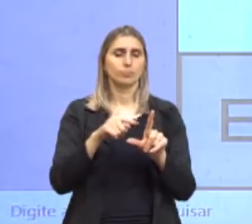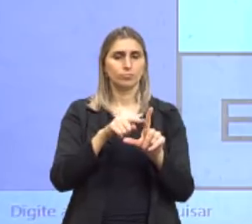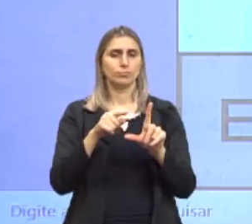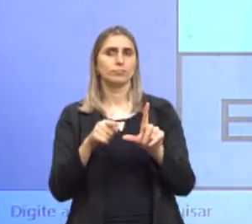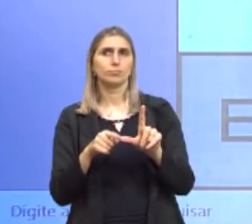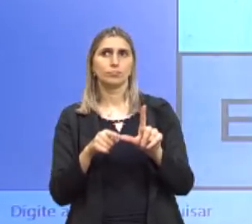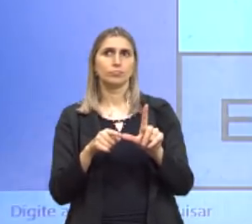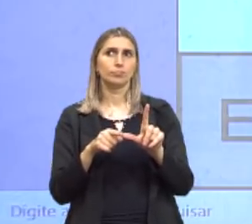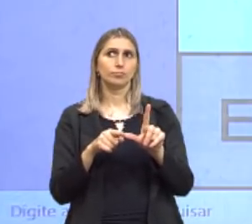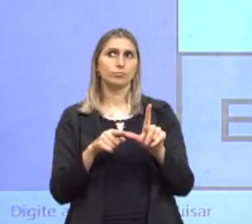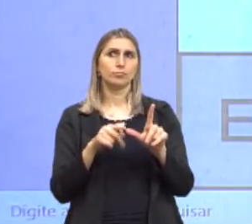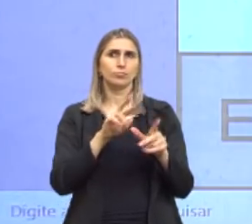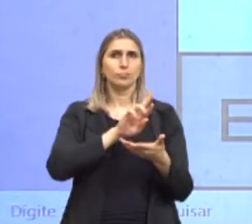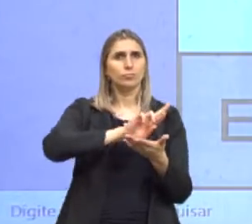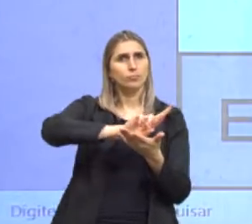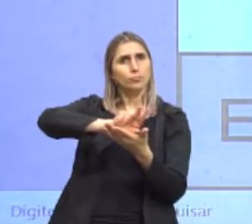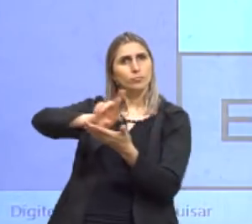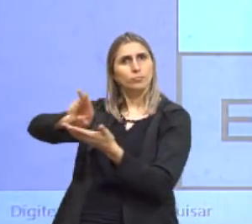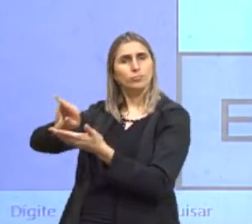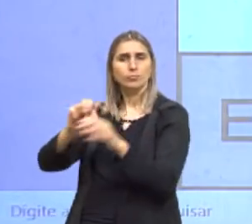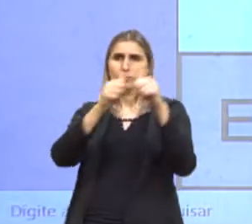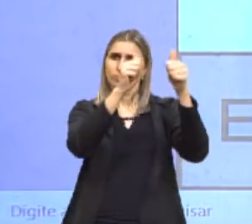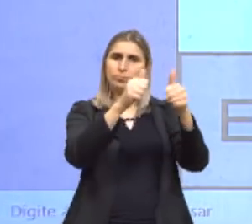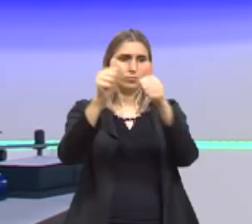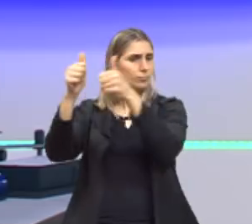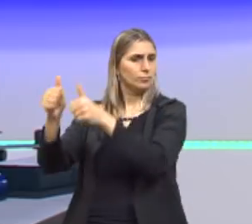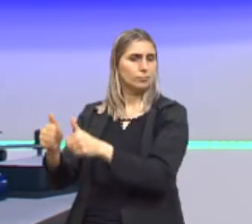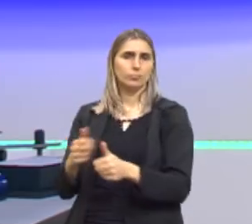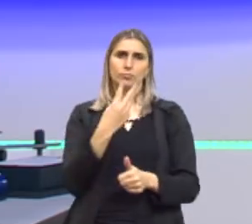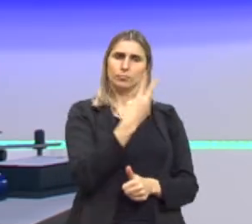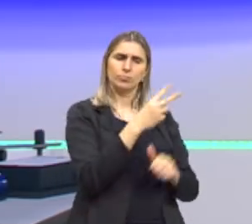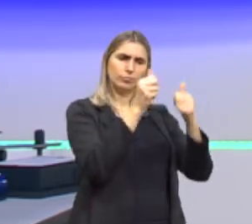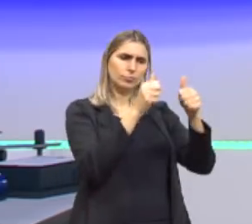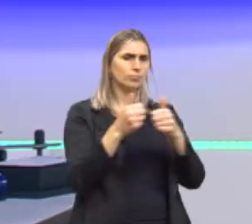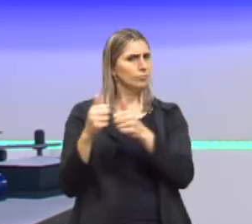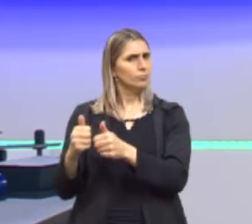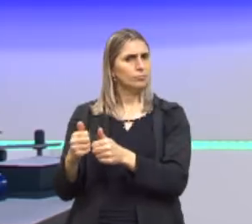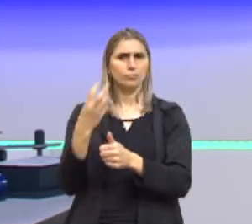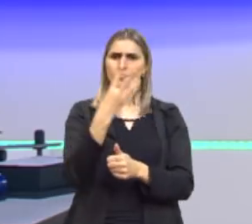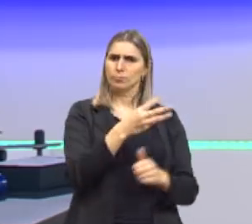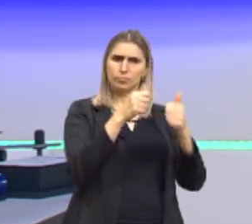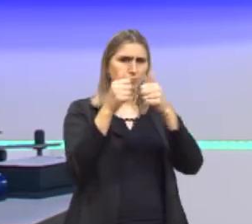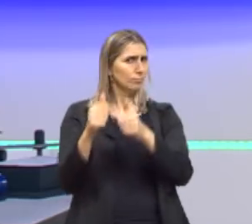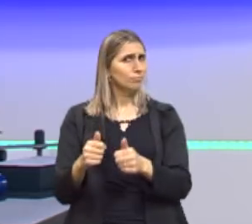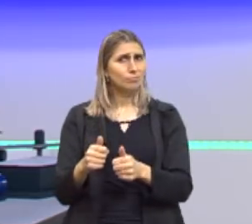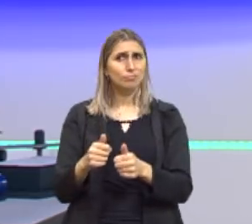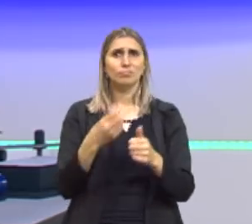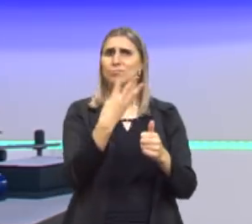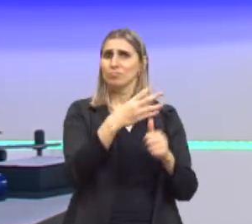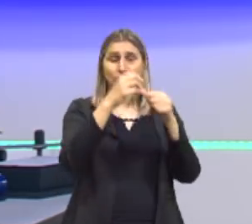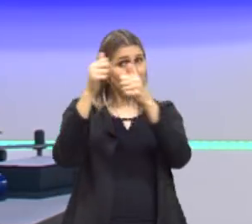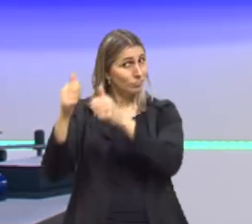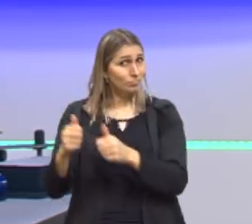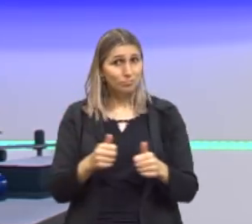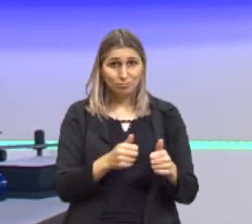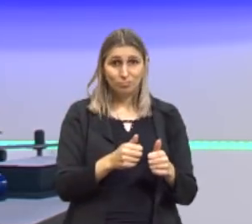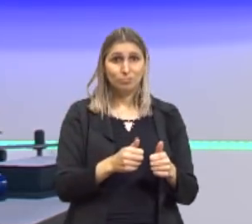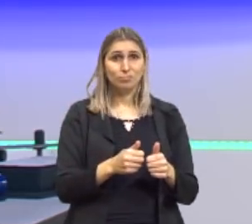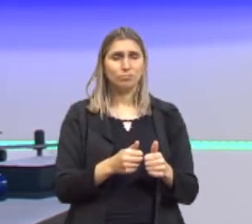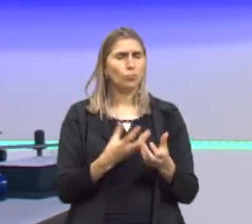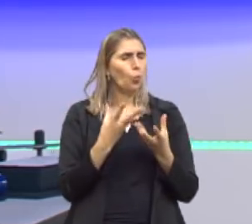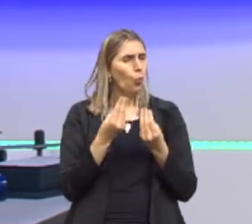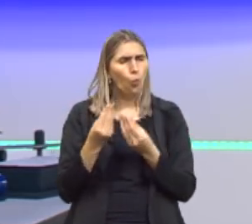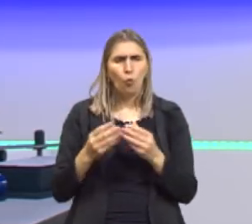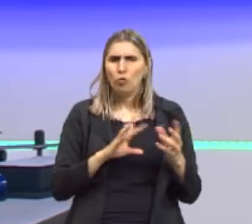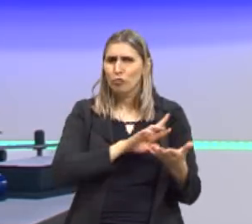eles formam várias imagens, certo? Eu posso formar duas imagens, três imagens, quatro imagens. Enfim, eu